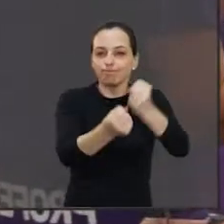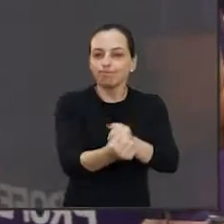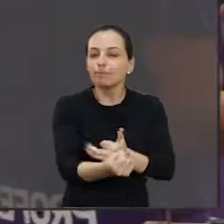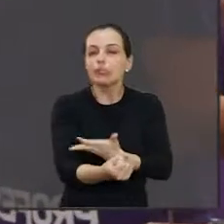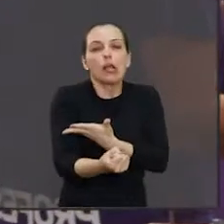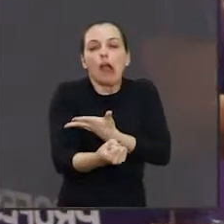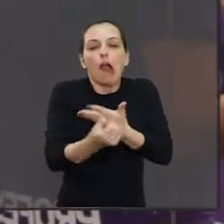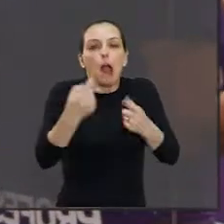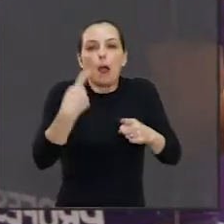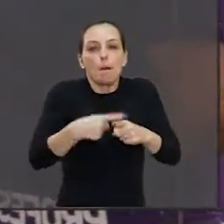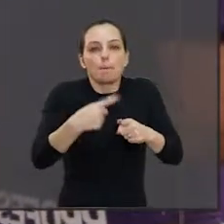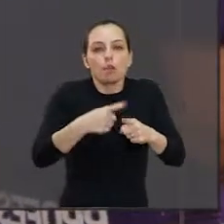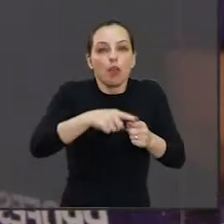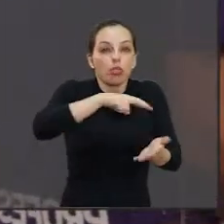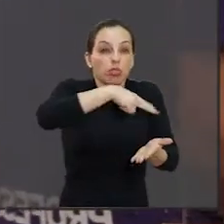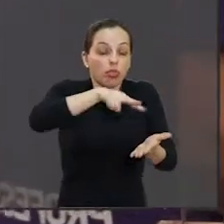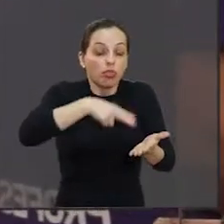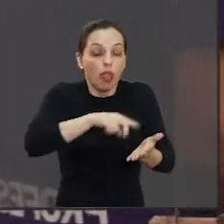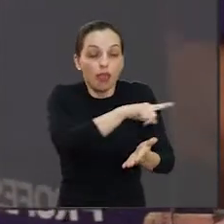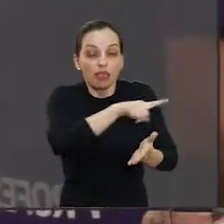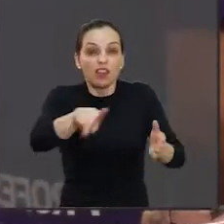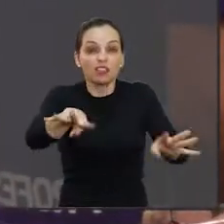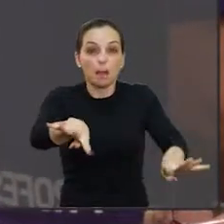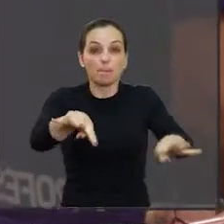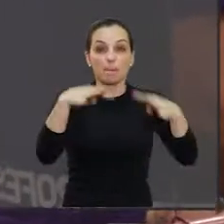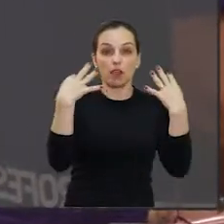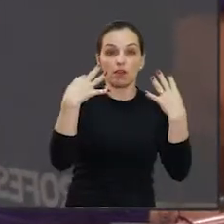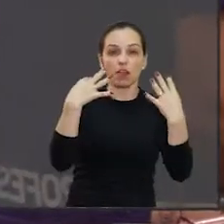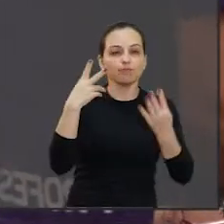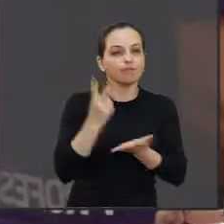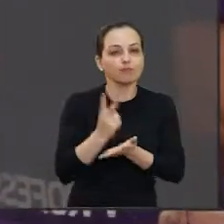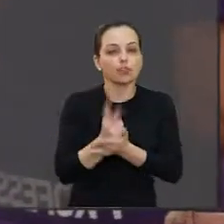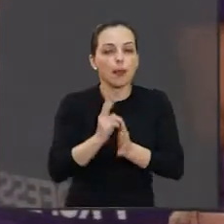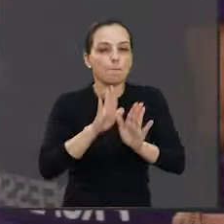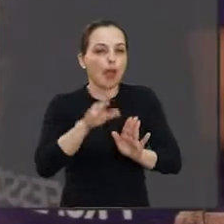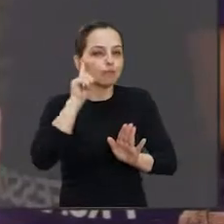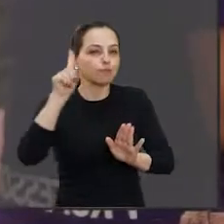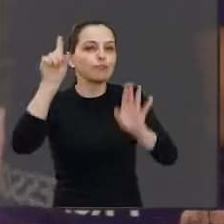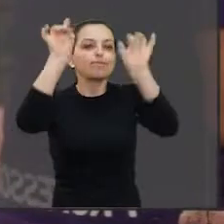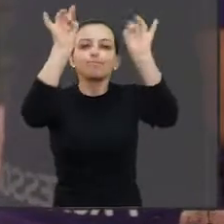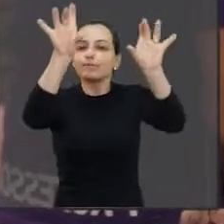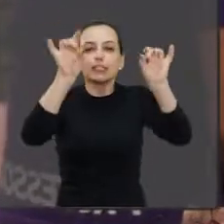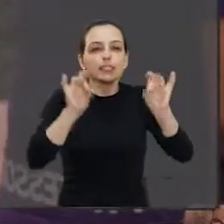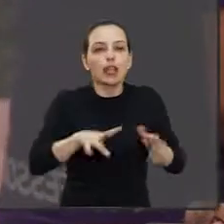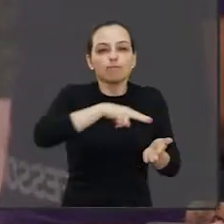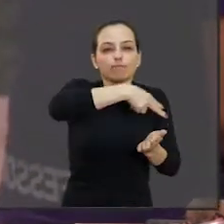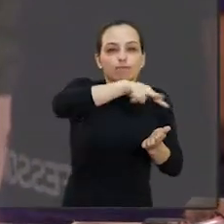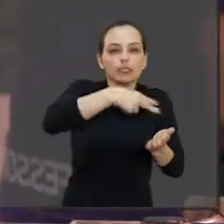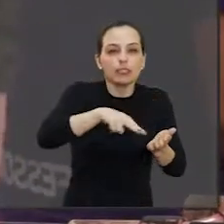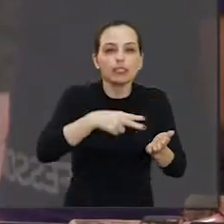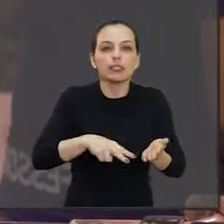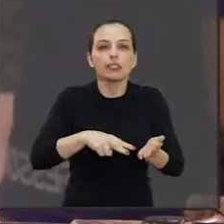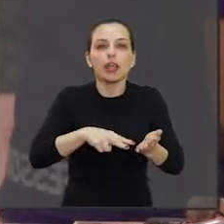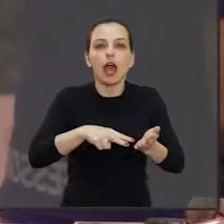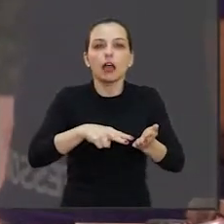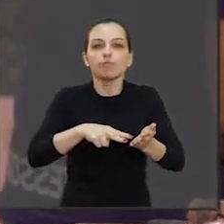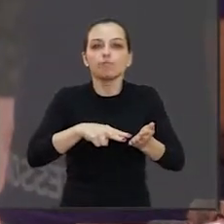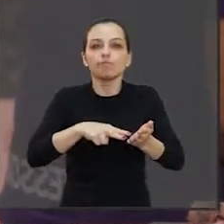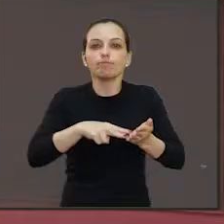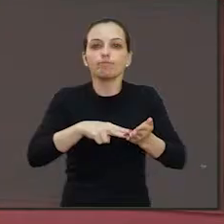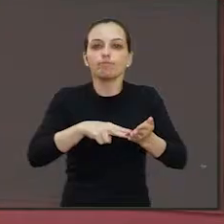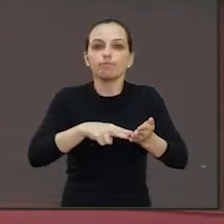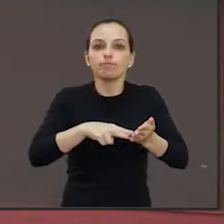dança para um público, e aquele dia a gente dançou para Deus. E é uma coisa que eu fico emocionada, porque foi uma emoção tão